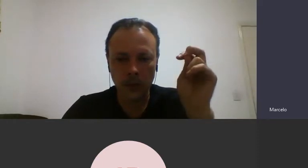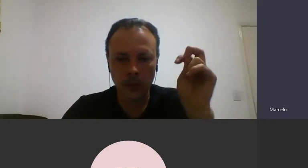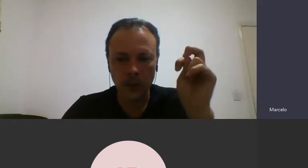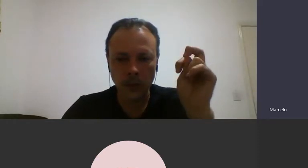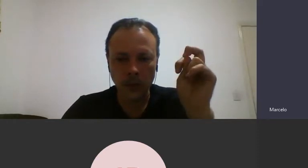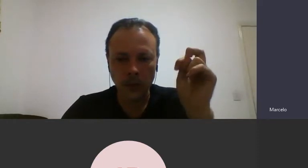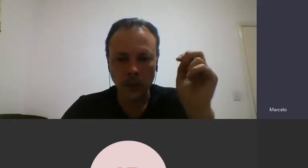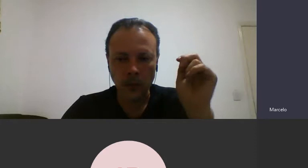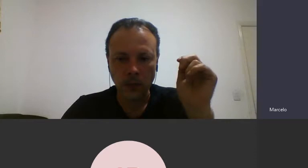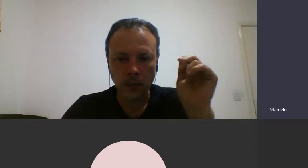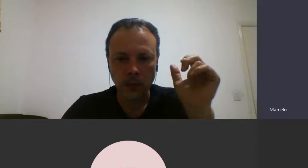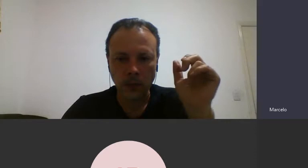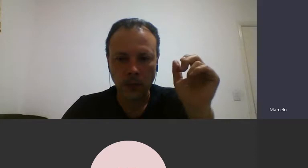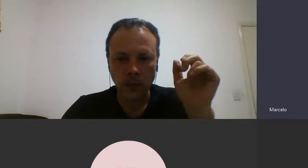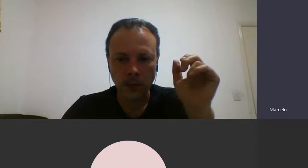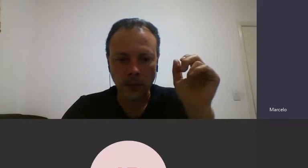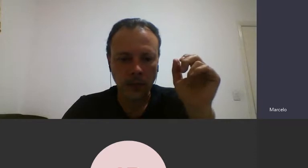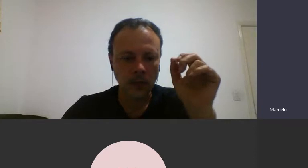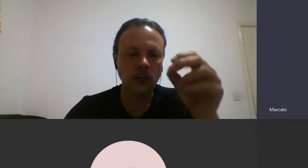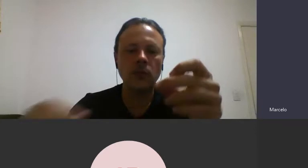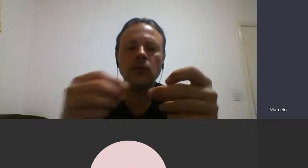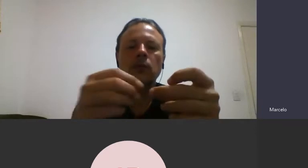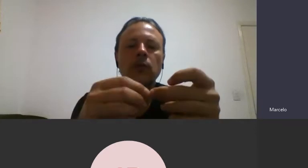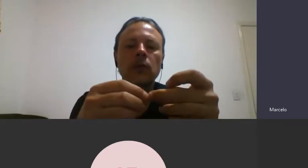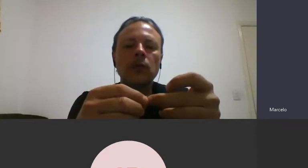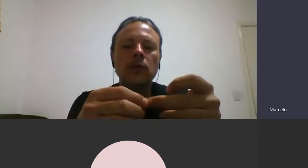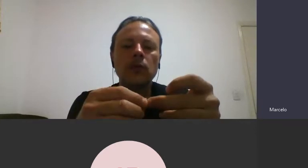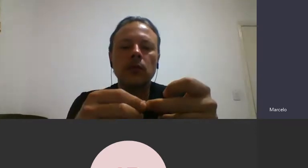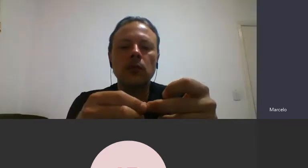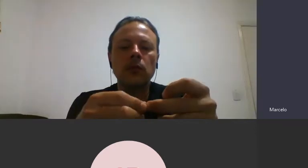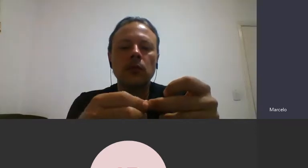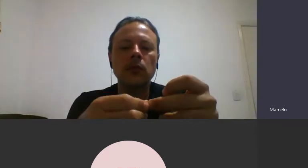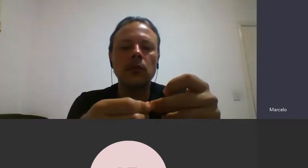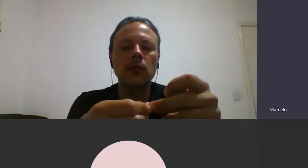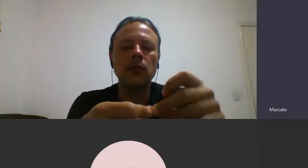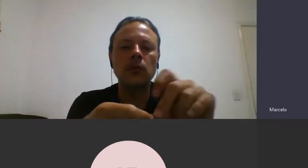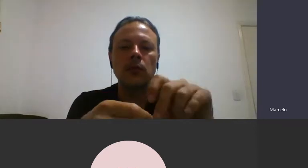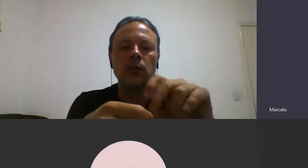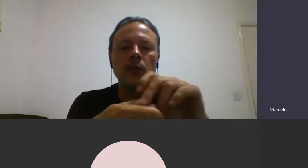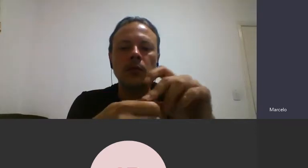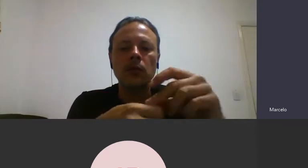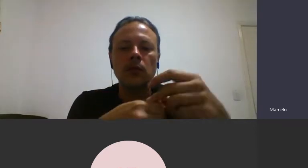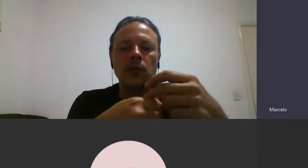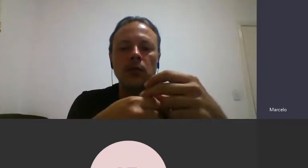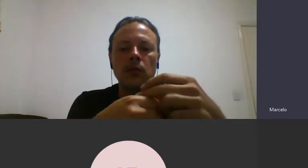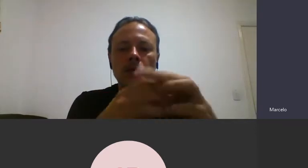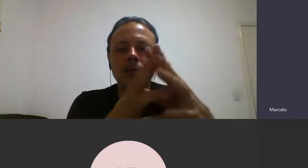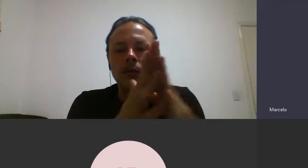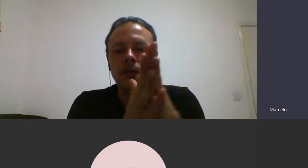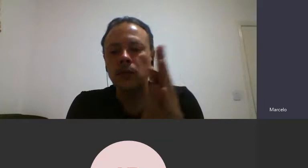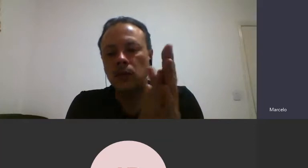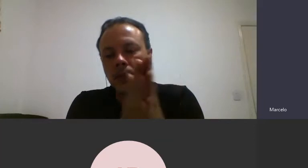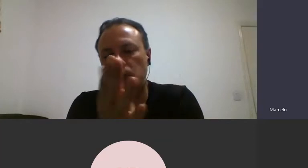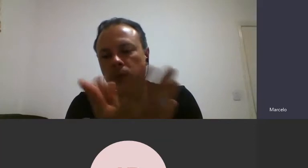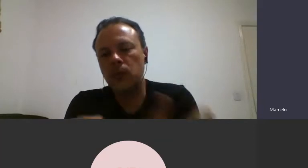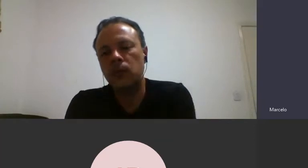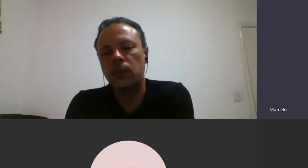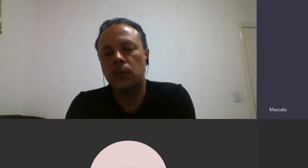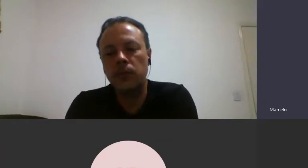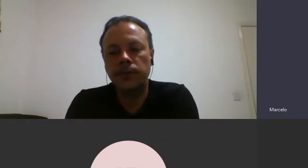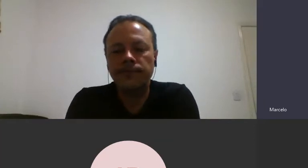teria semana de prova, no caso, né? Aí, tipo assim, até que unidade a gente poderia estudar para a